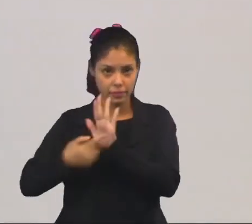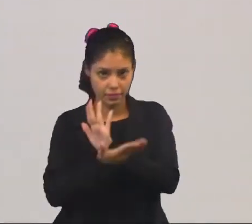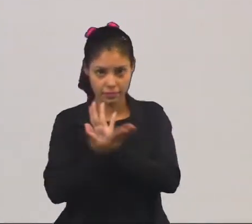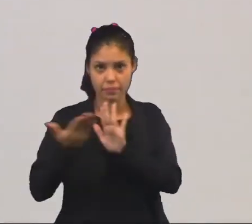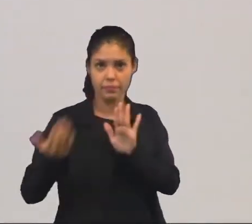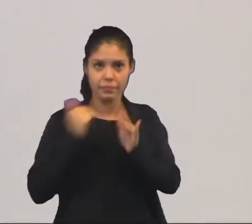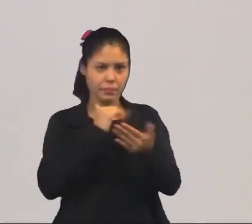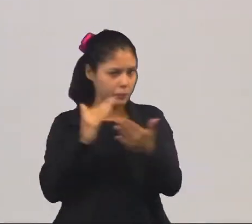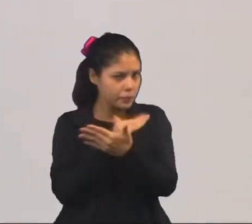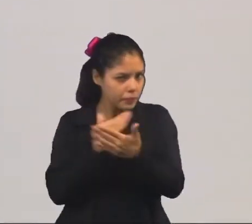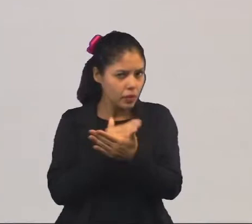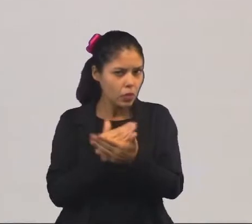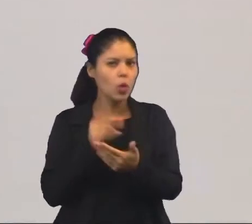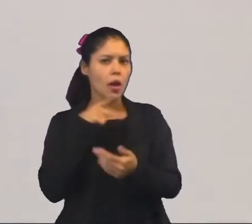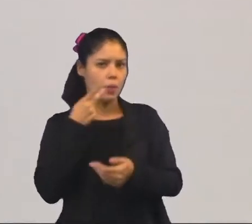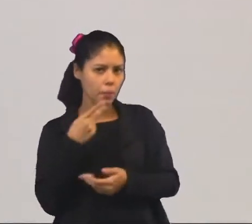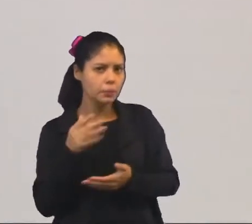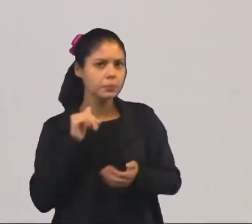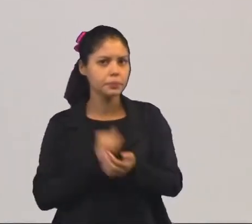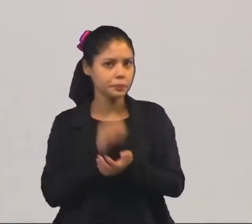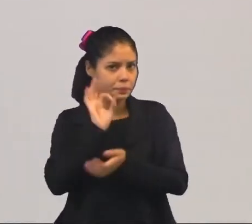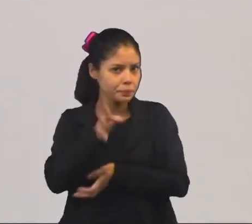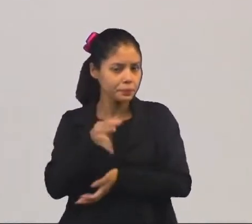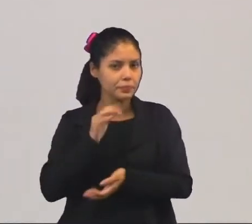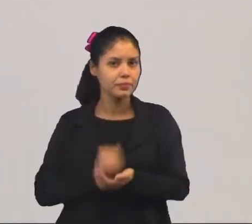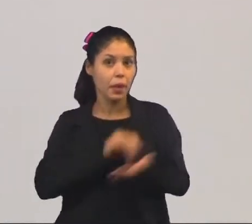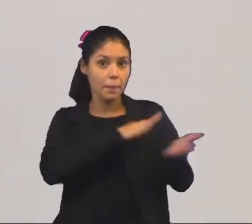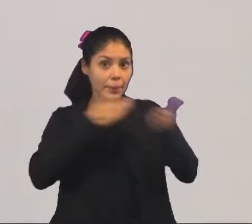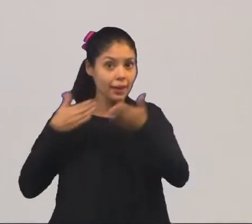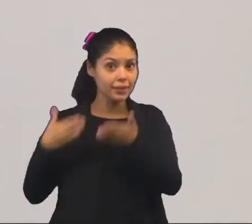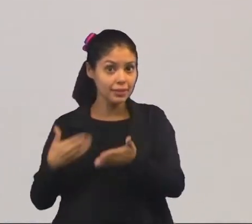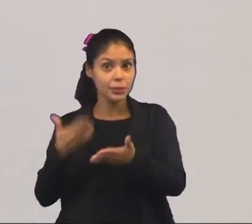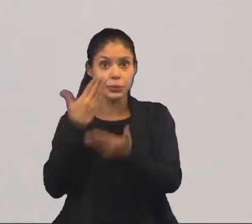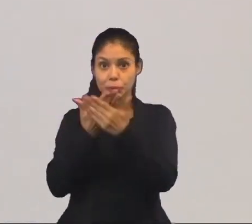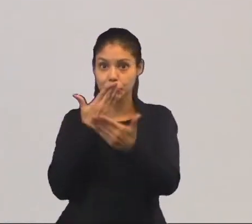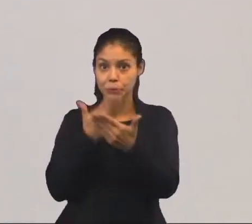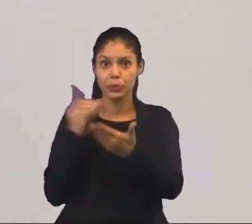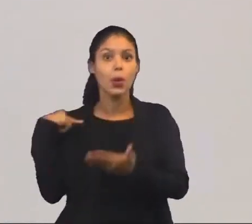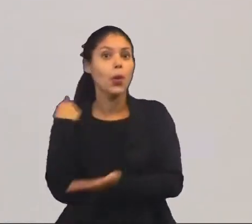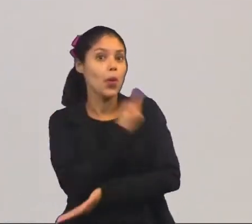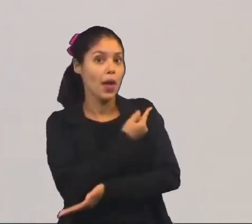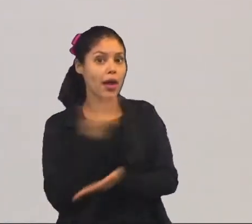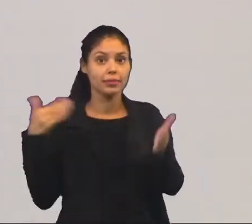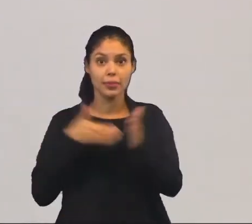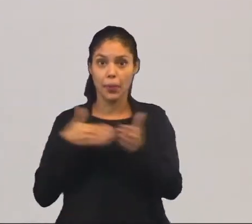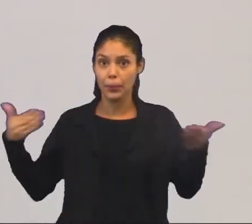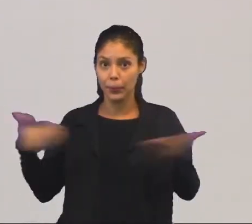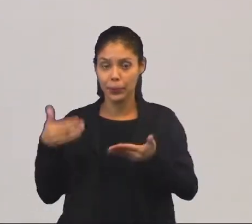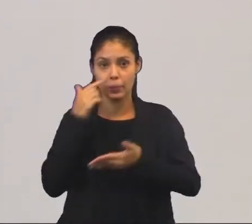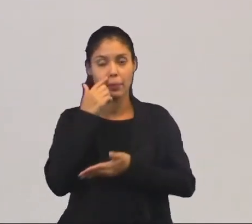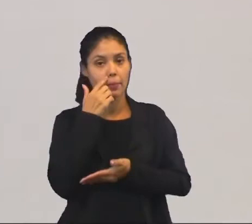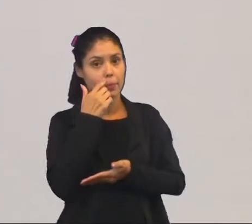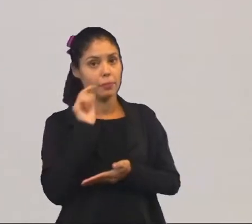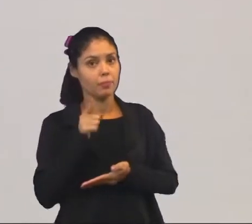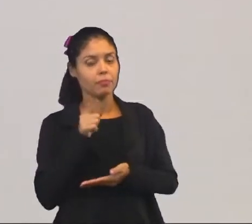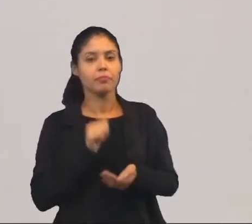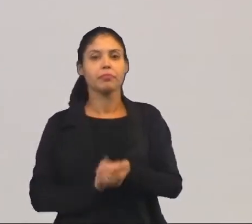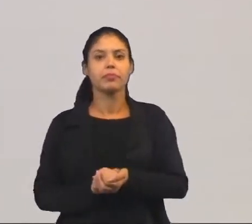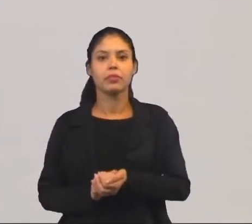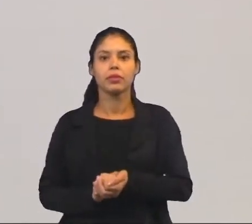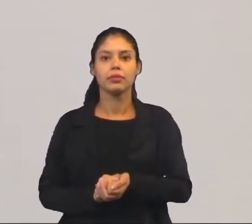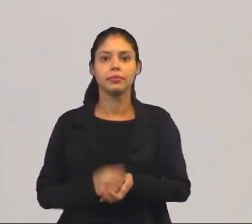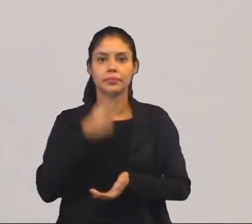a vocês algumas afirmativas, certo? E a partir dos estudos que nós tivemos até o momento, vocês vão julgar